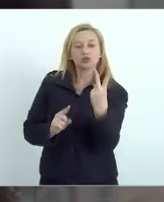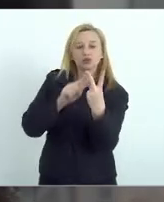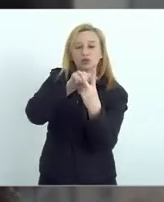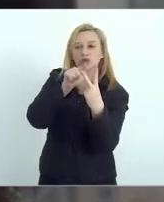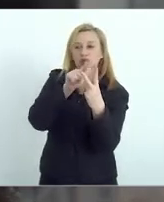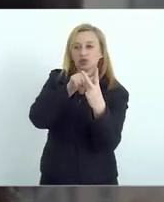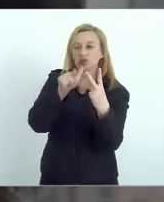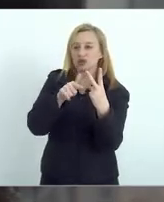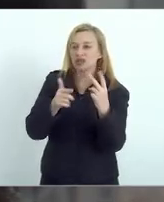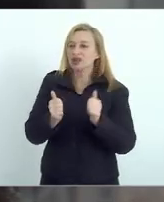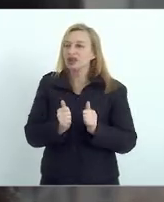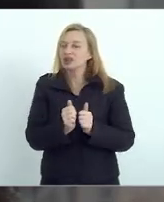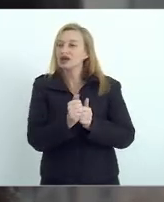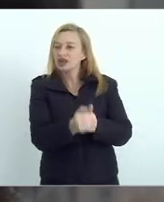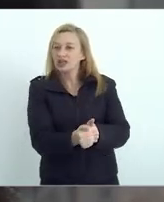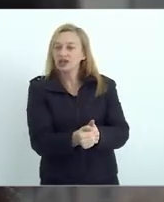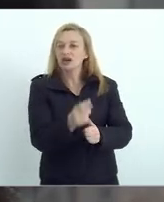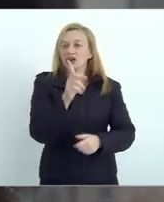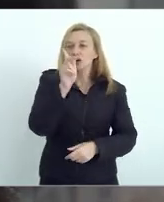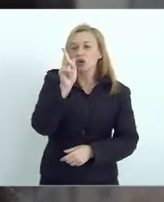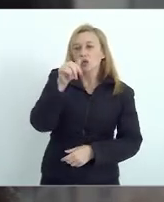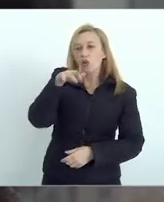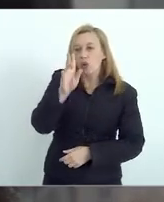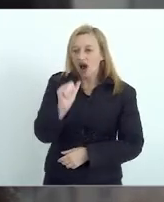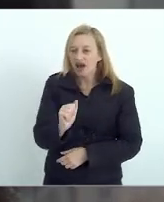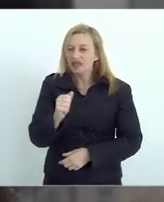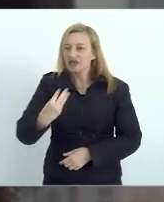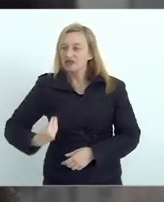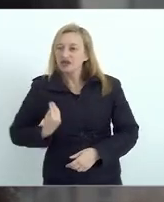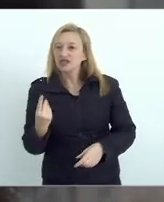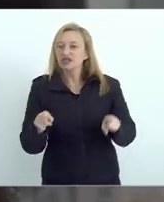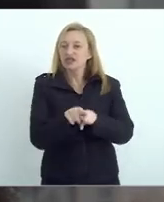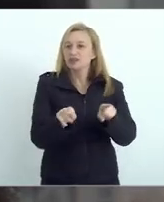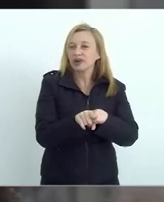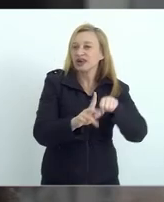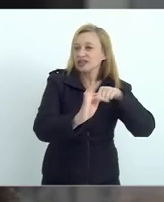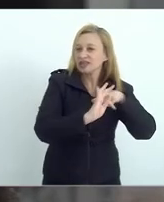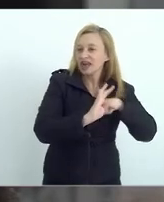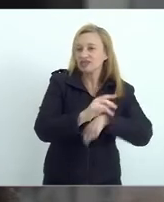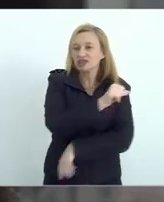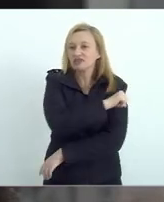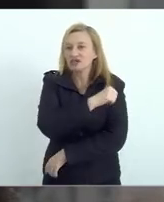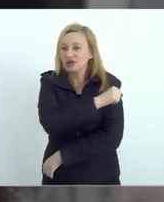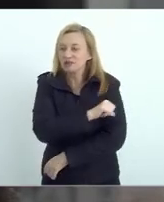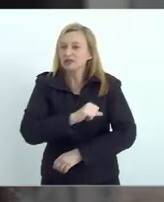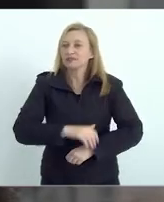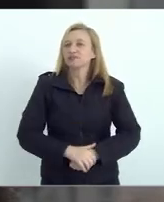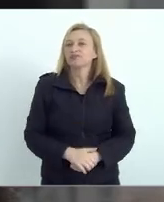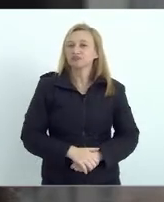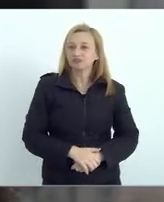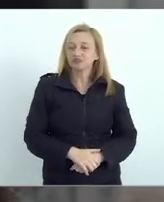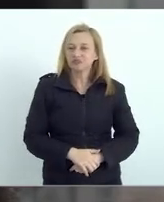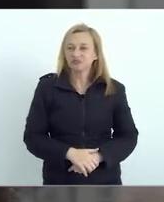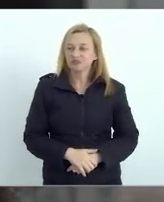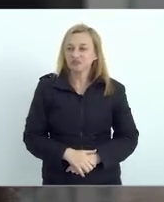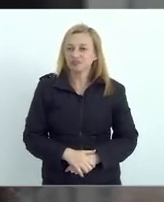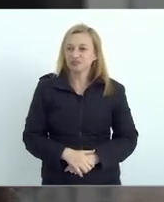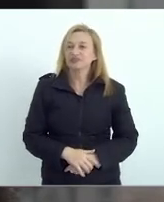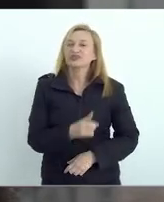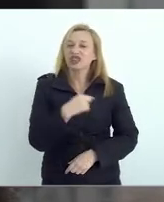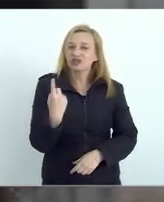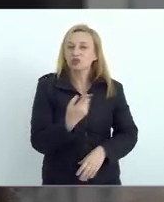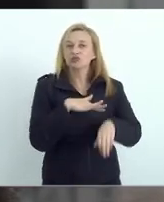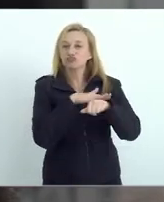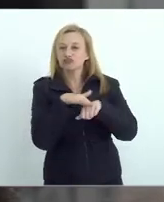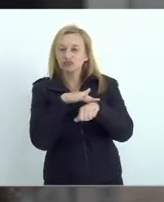andamento seja do guarda-vida e dos técnicos de enfermagem é a partir da da